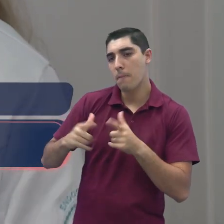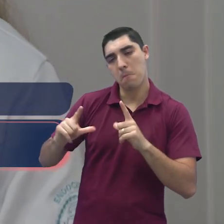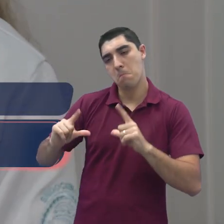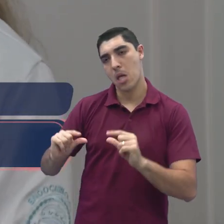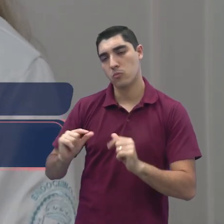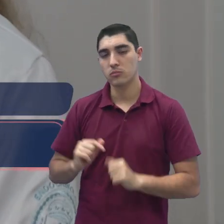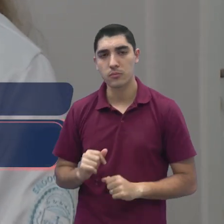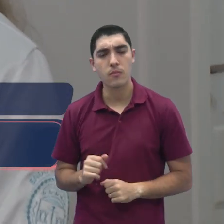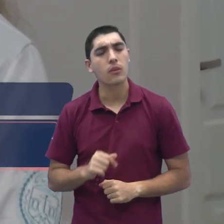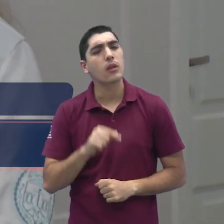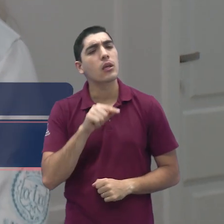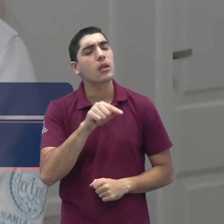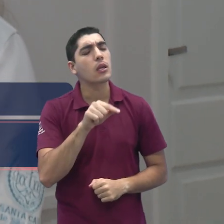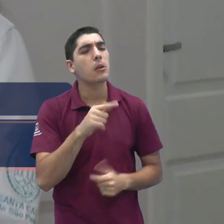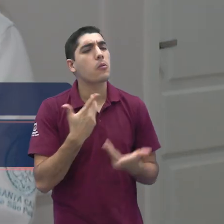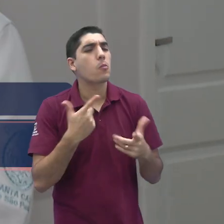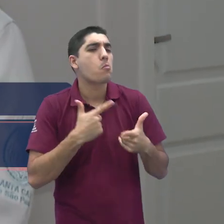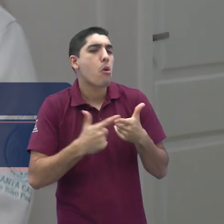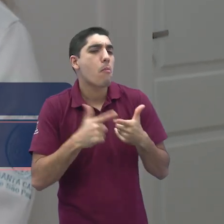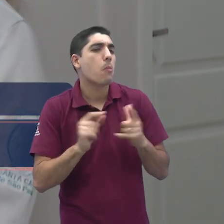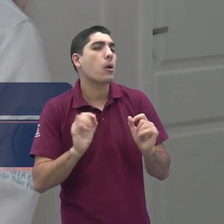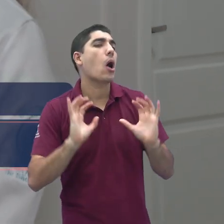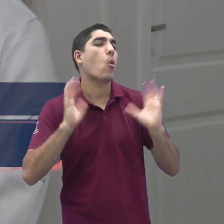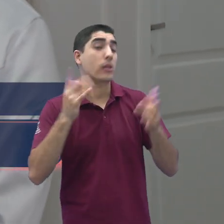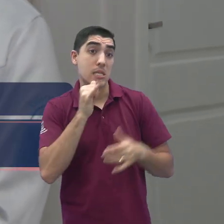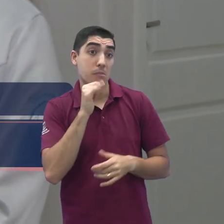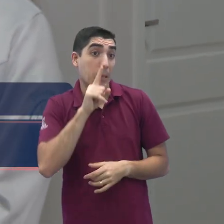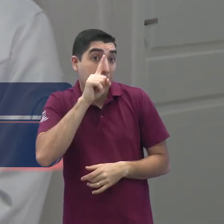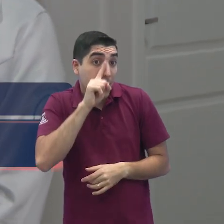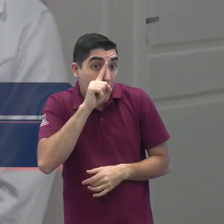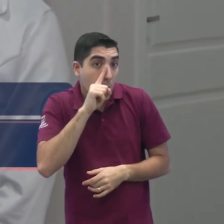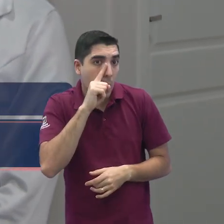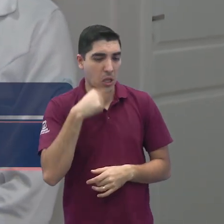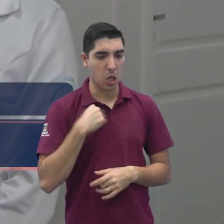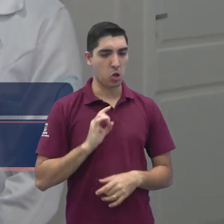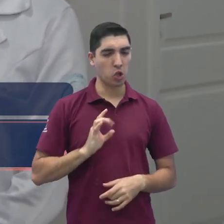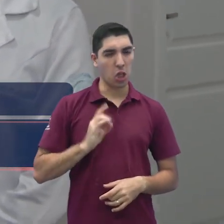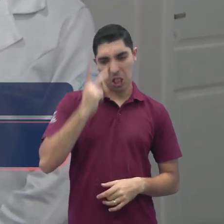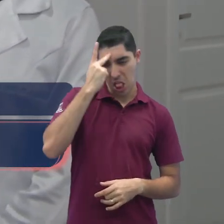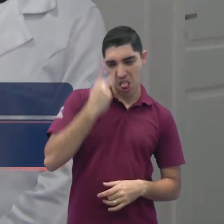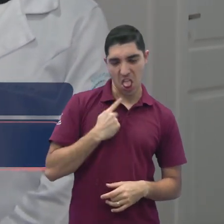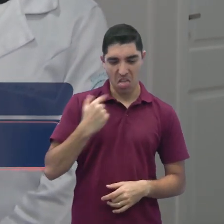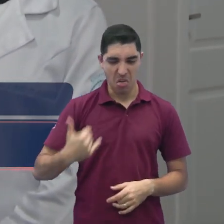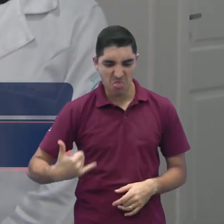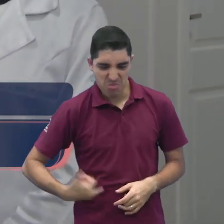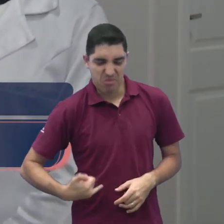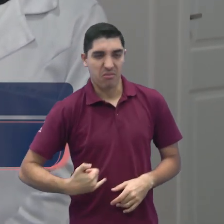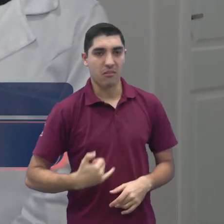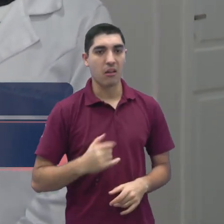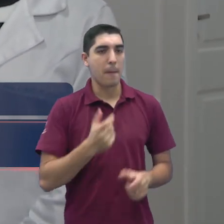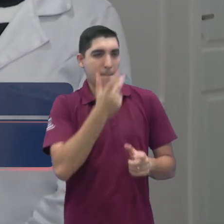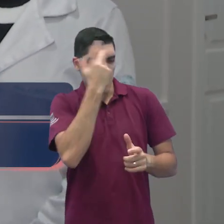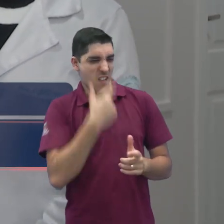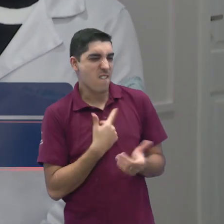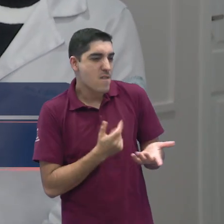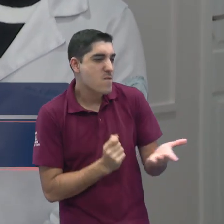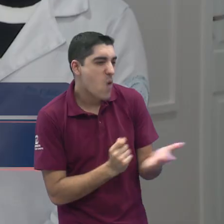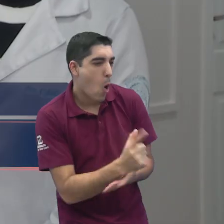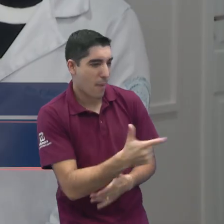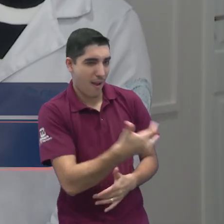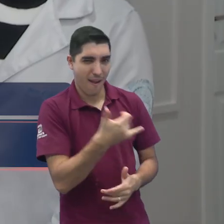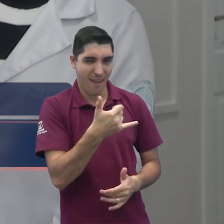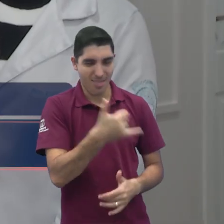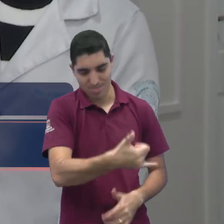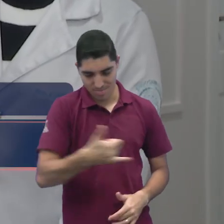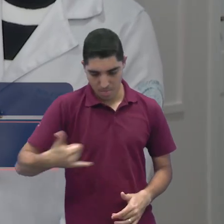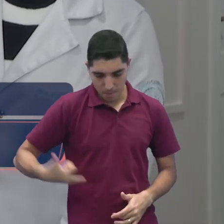colaterais. Eu queria que você falasse justamente sobre essa questão dos efeitos colaterais e desses riscos dessa automedicação. Muita gente estava tomando por conta própria,